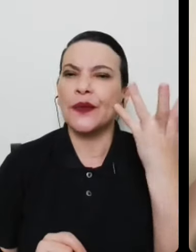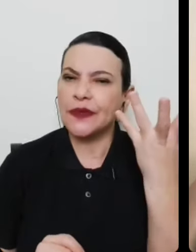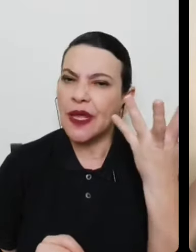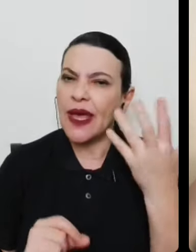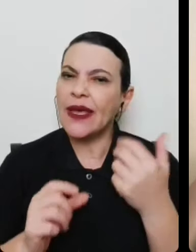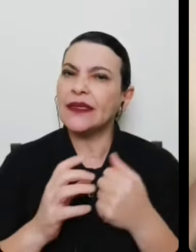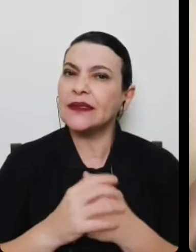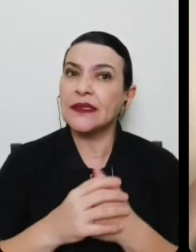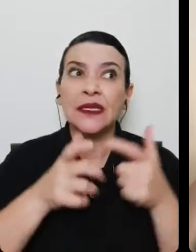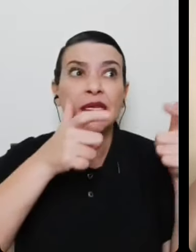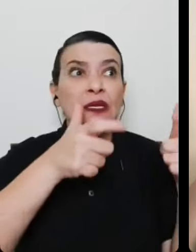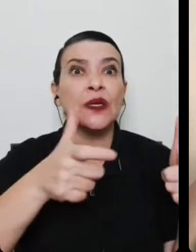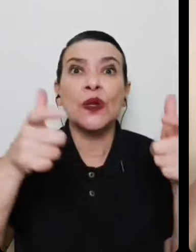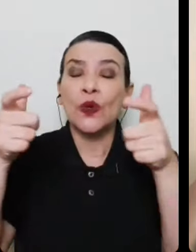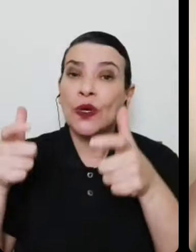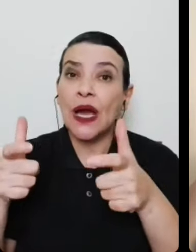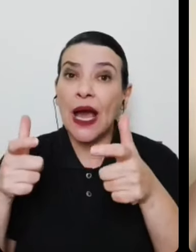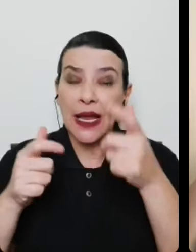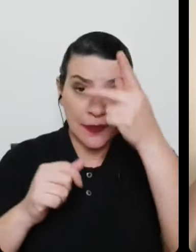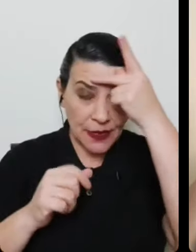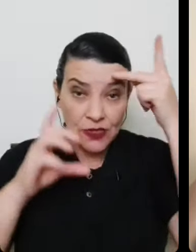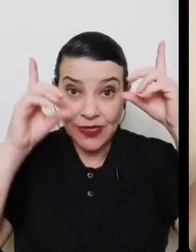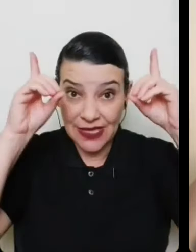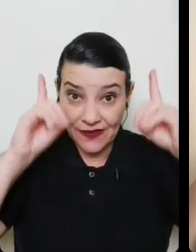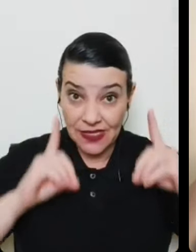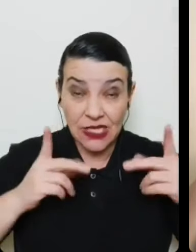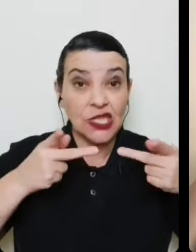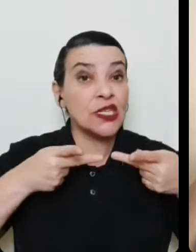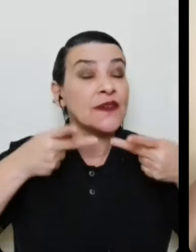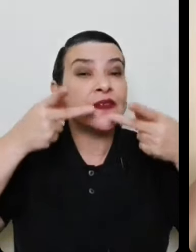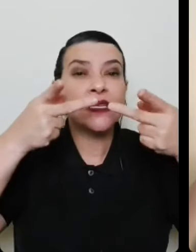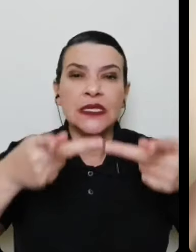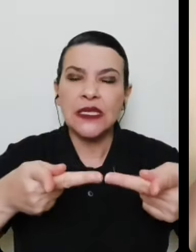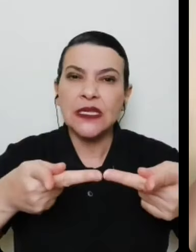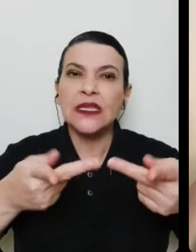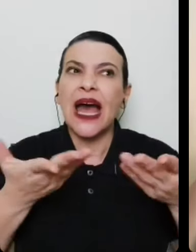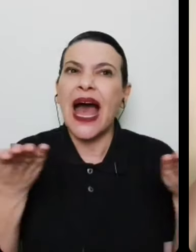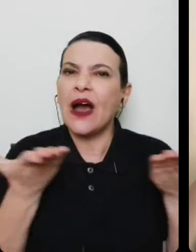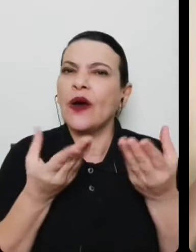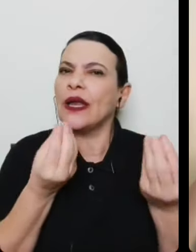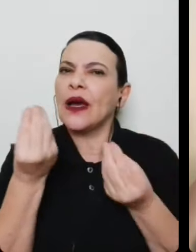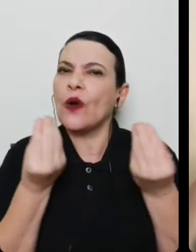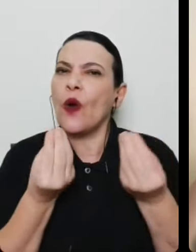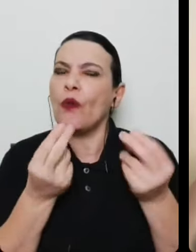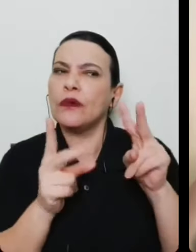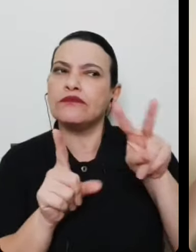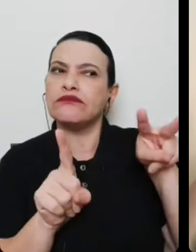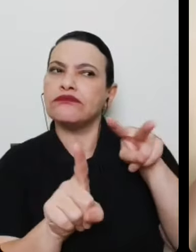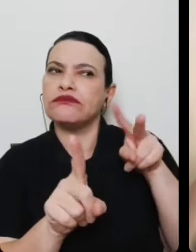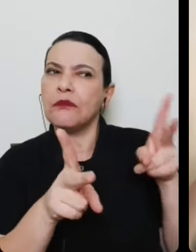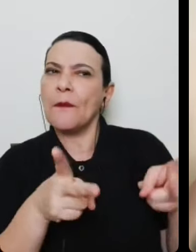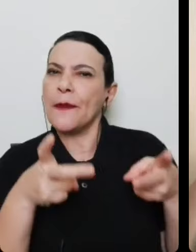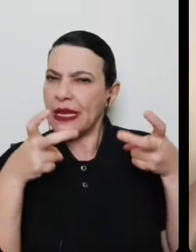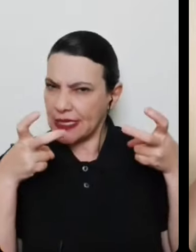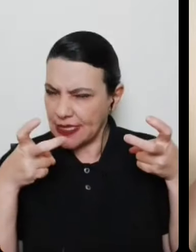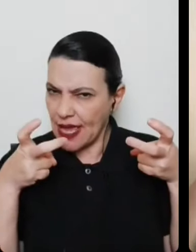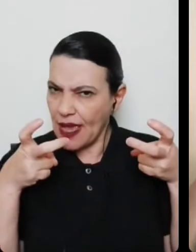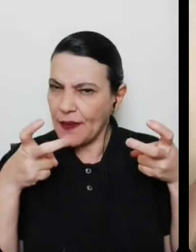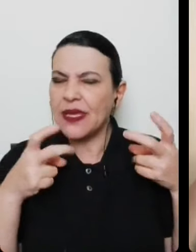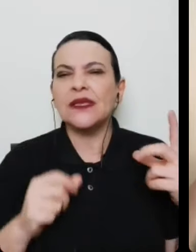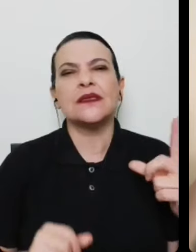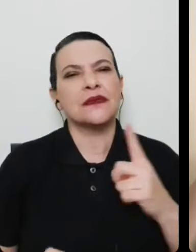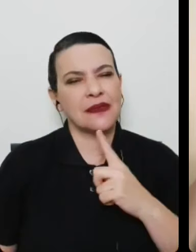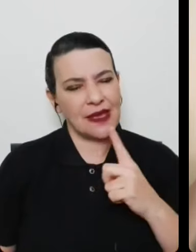do espaço ocupado pelas pessoas com deficiência, de como elas ainda são vistas, né? A gente ainda tem uma